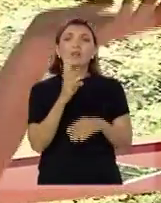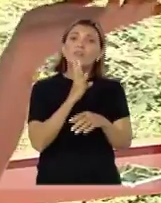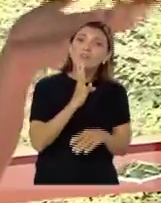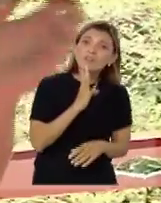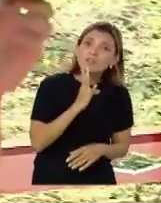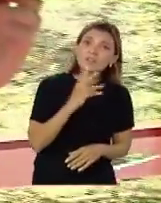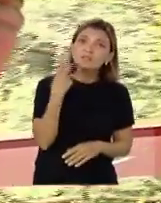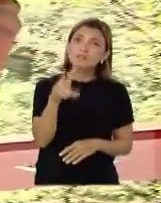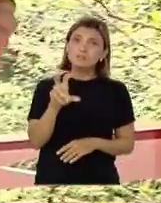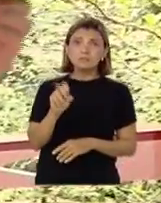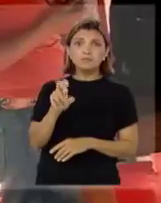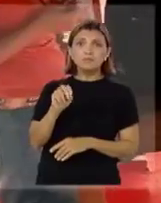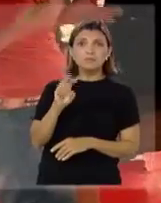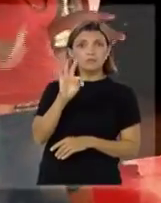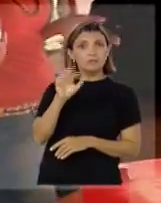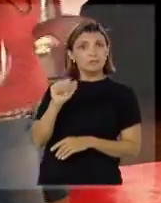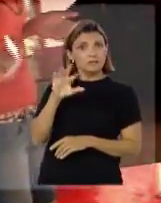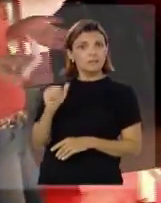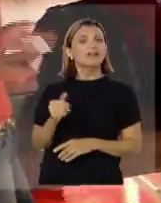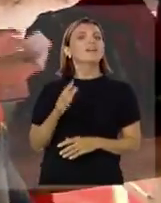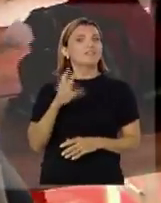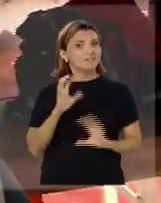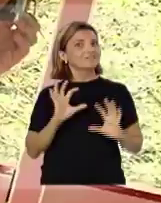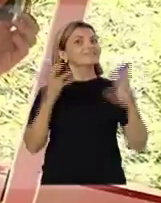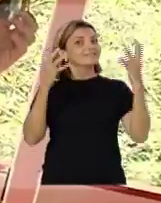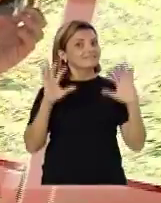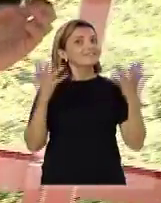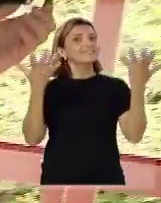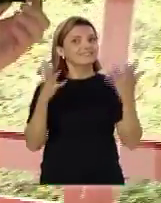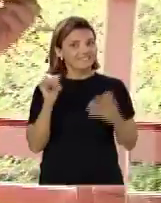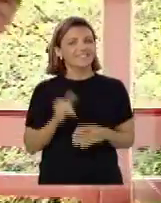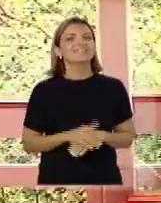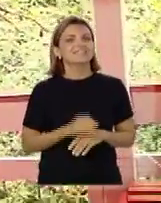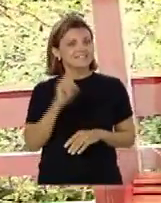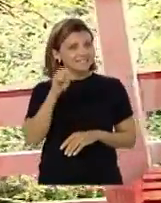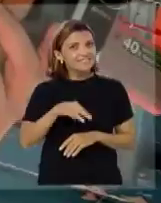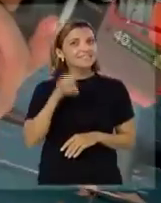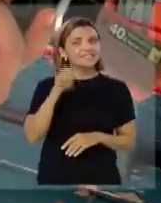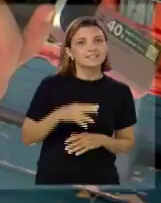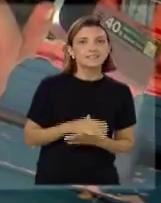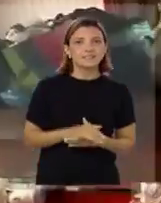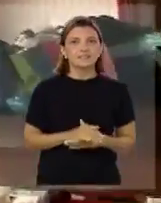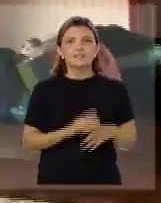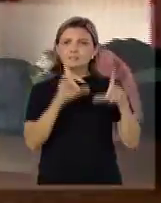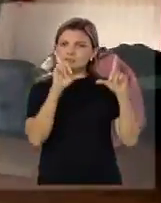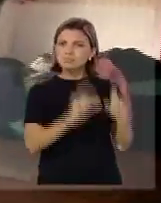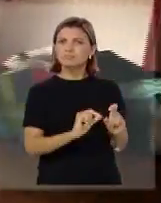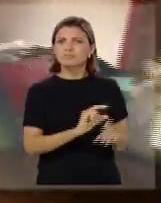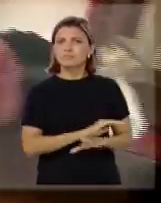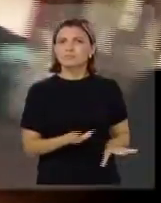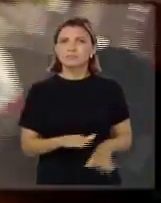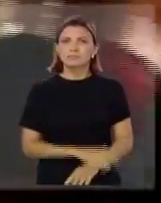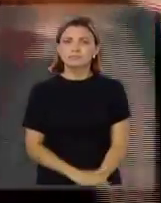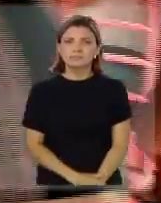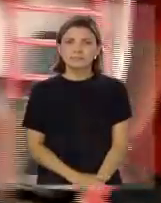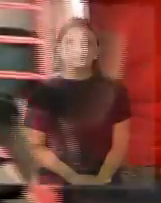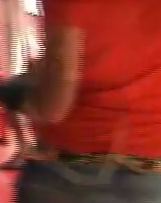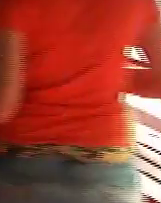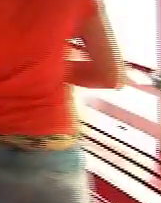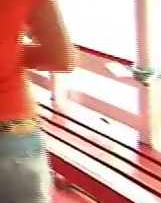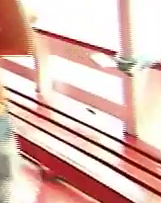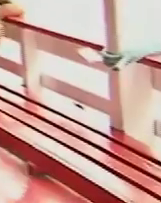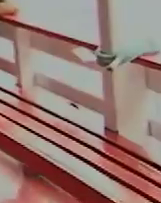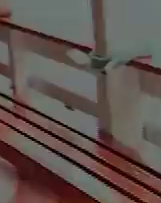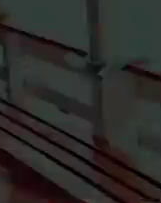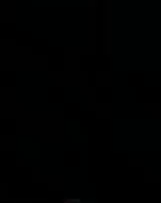gente só vai conhecer a casa da avó da Tata. Mas até lá, muito agito vai rolar. É, também. Promete. Desliga esse negócio que eu não aguento mais também. Eu